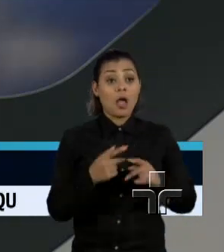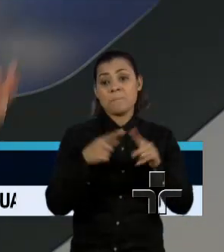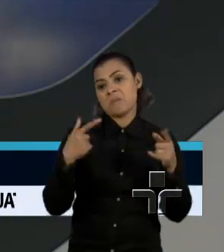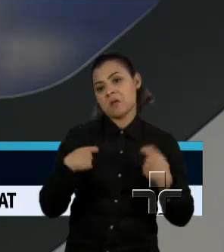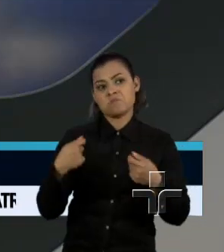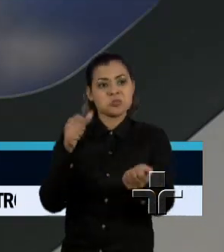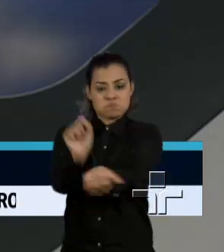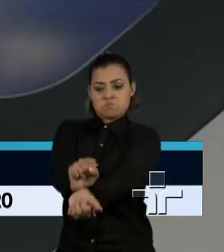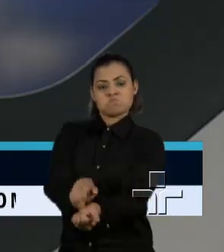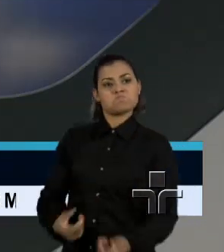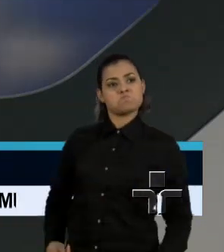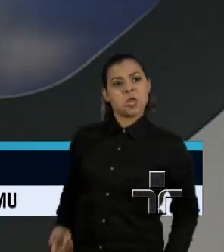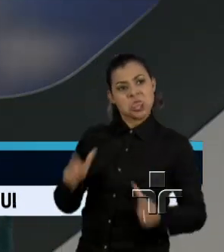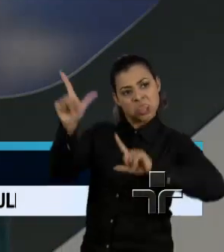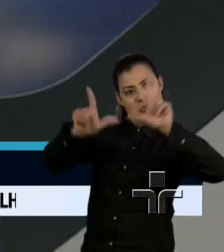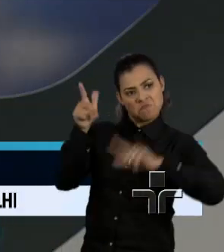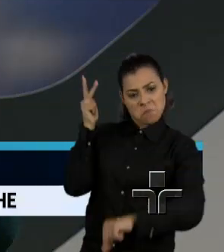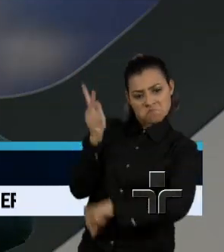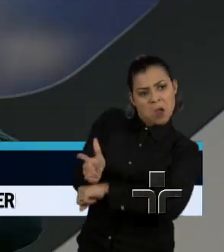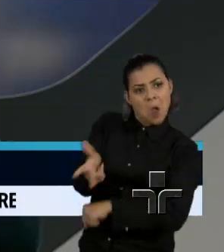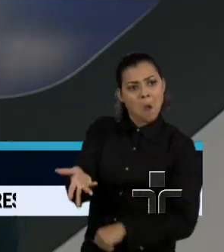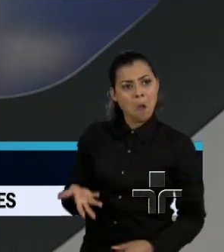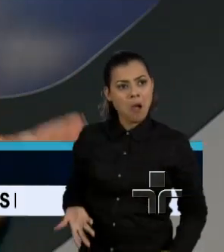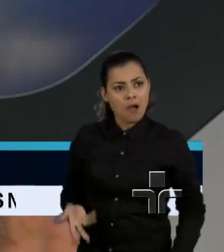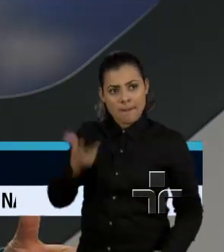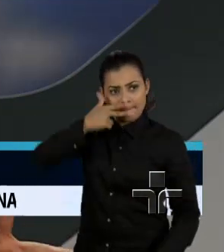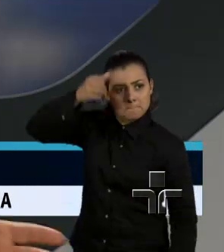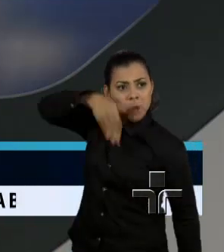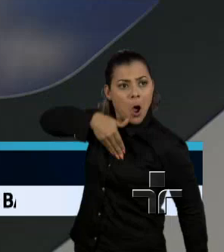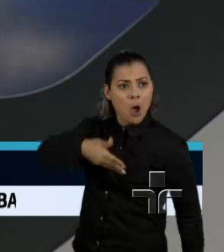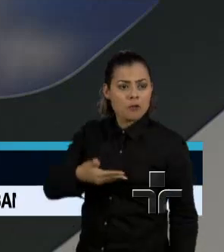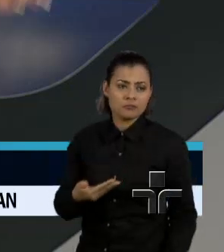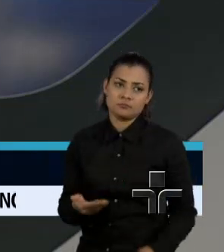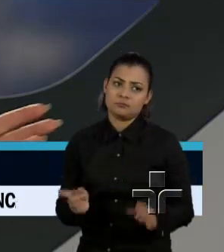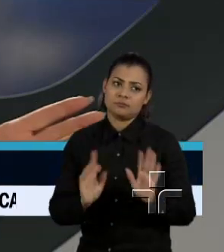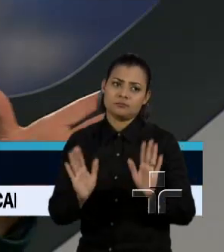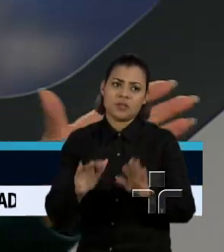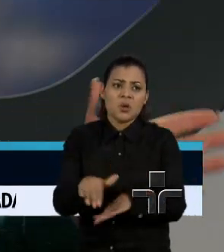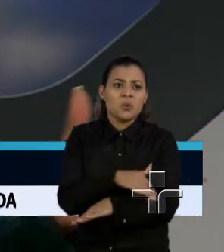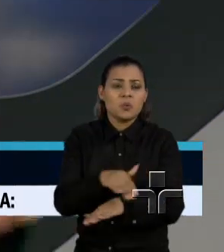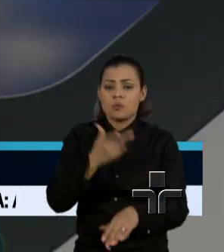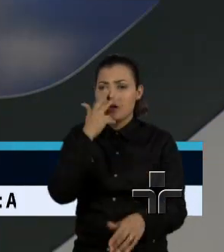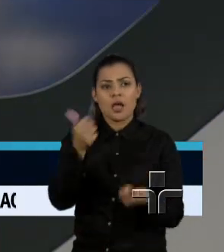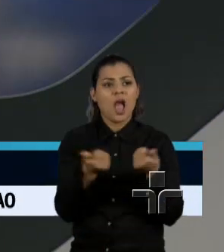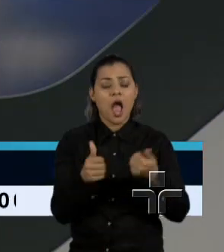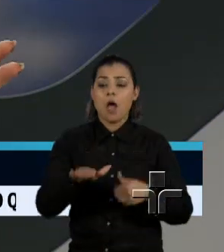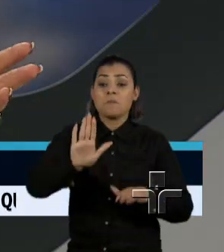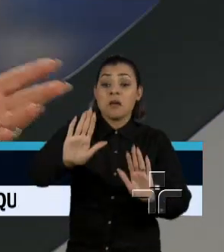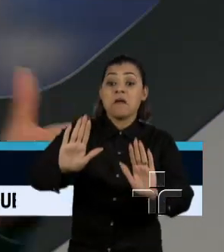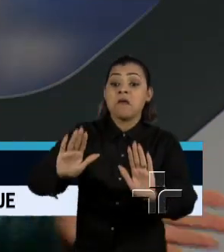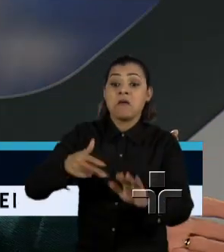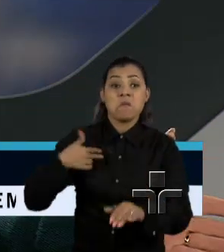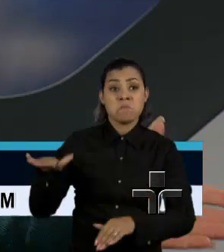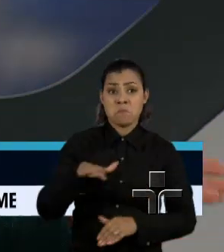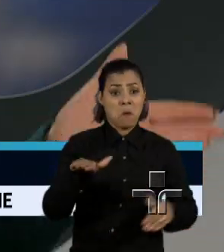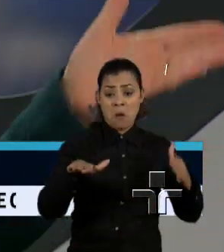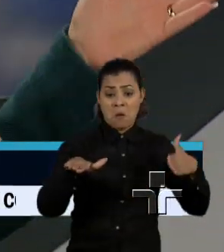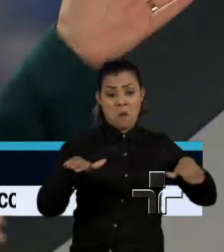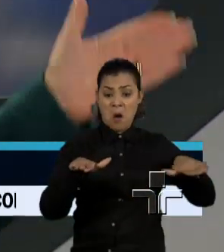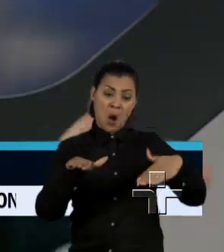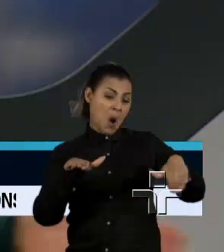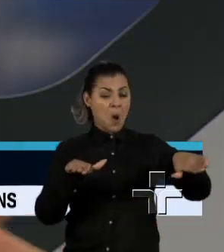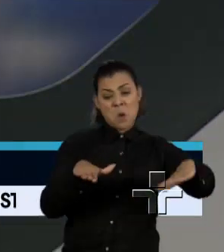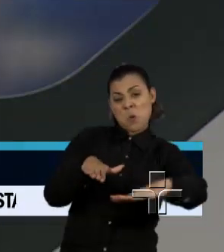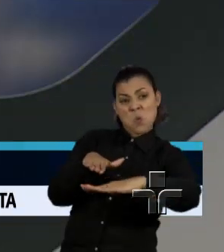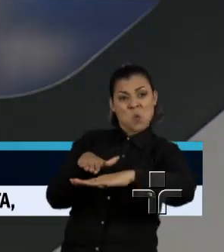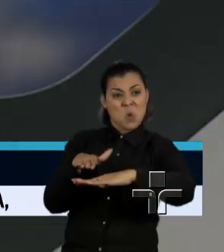com televisão, com algemas, prisões no meio da rua, para o carro de alguém numa avenida. Nós vimos